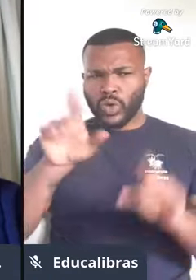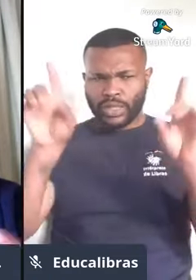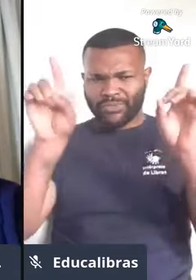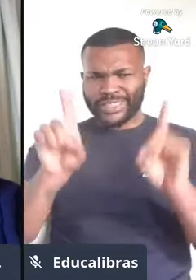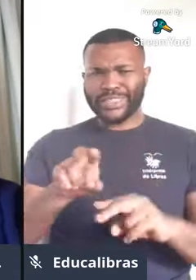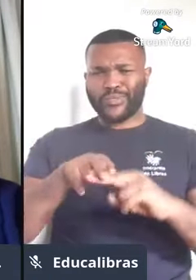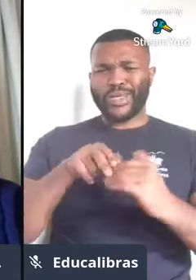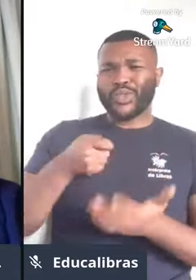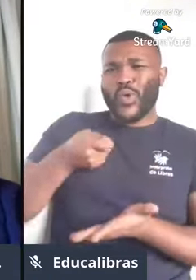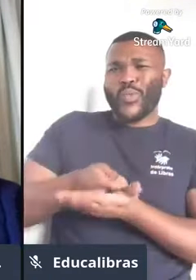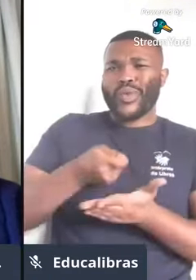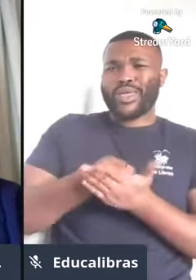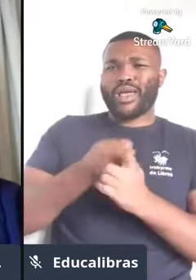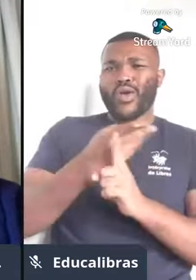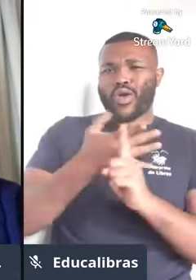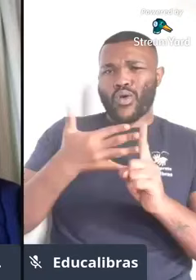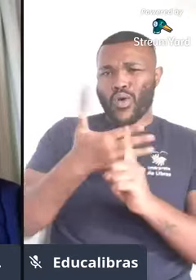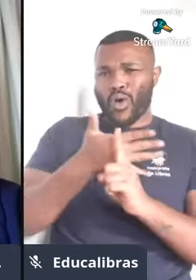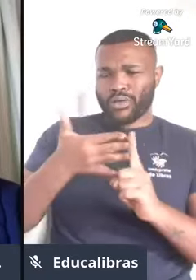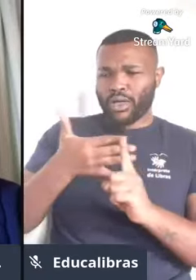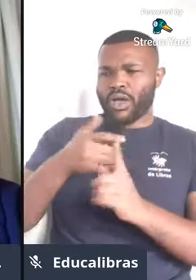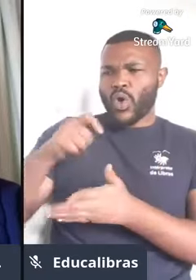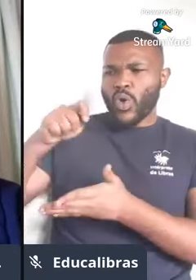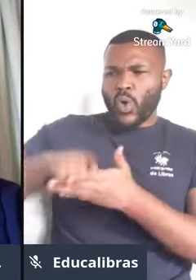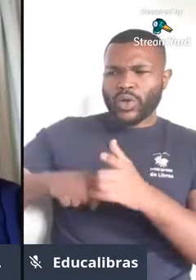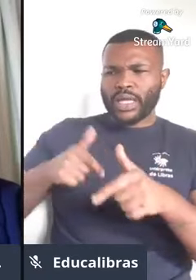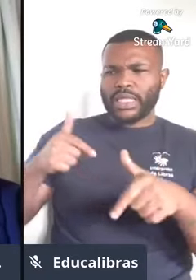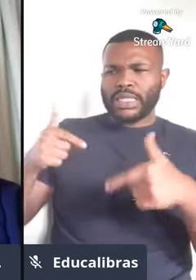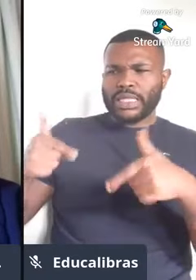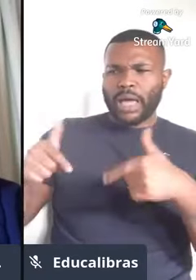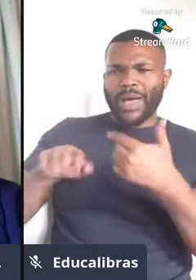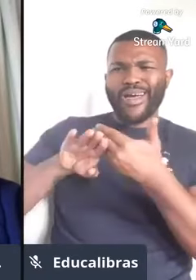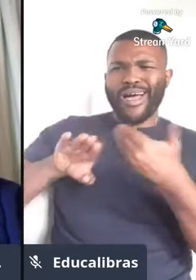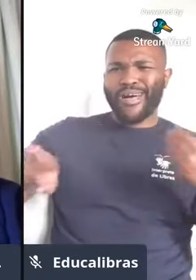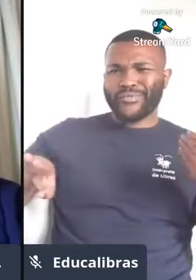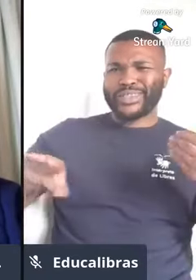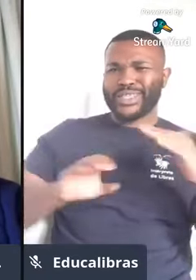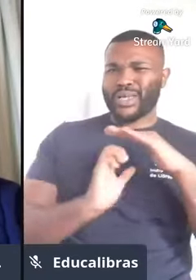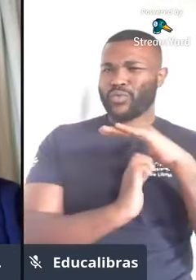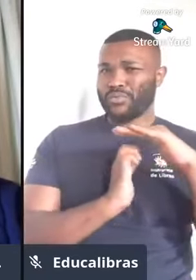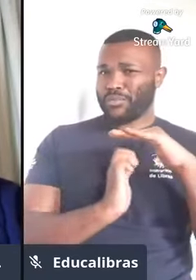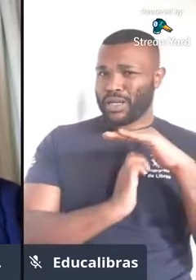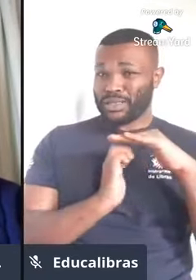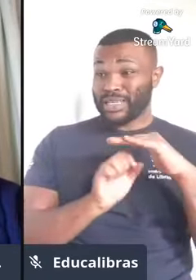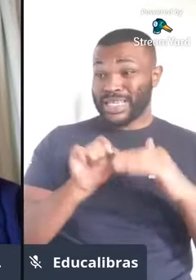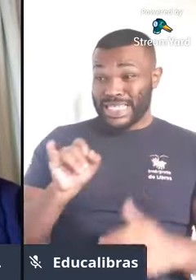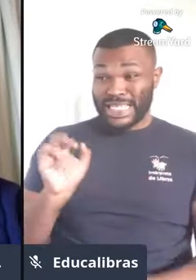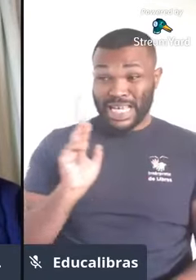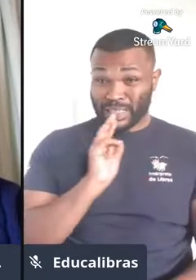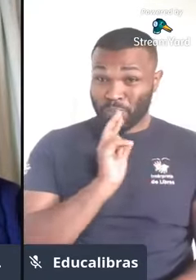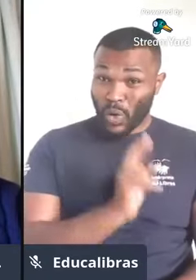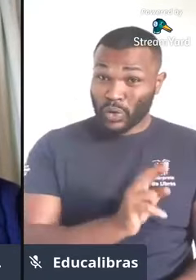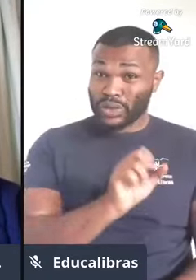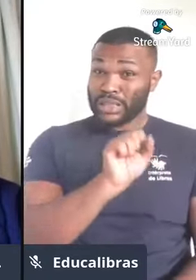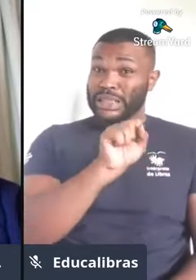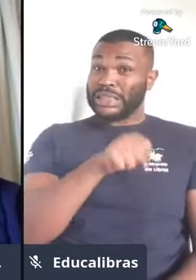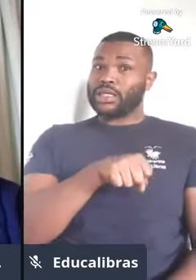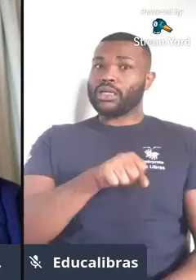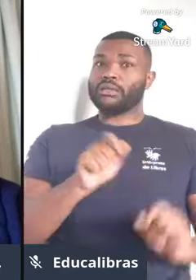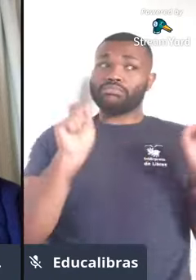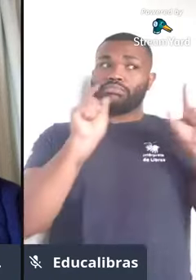e colocá-las nesse tipo de atividade à distância. Quando a resposta é sim, é mais um alerta que nos é